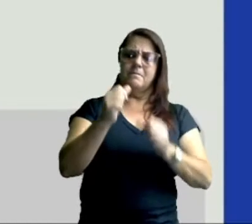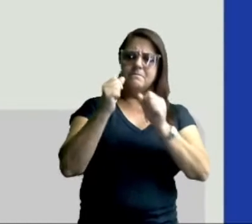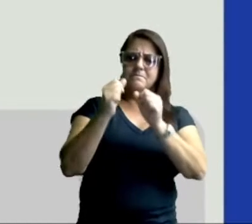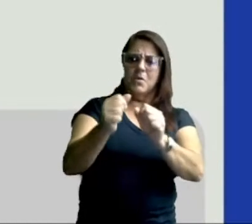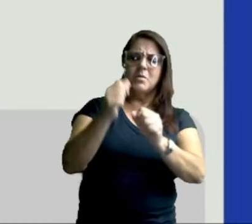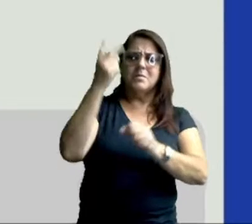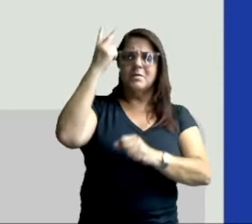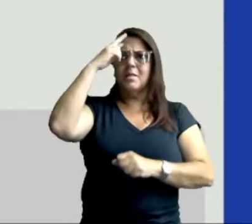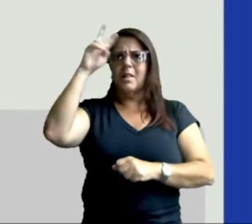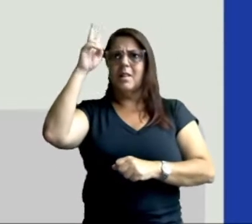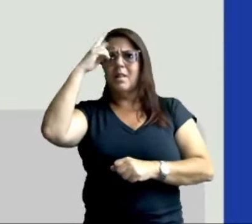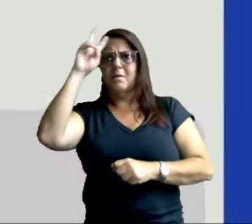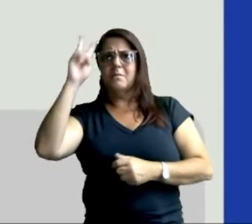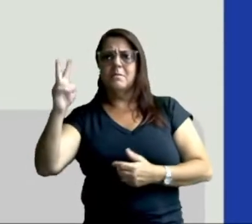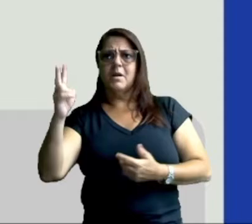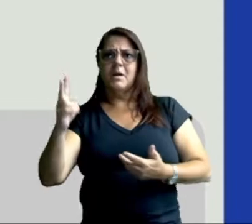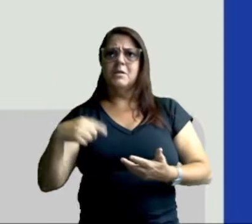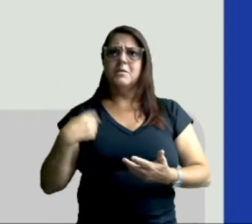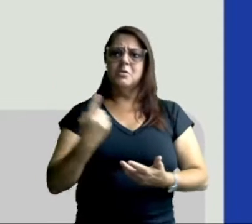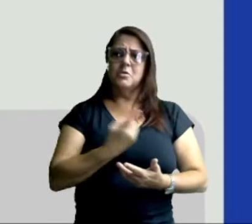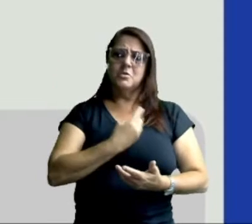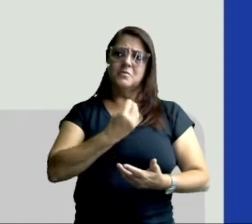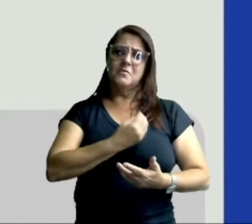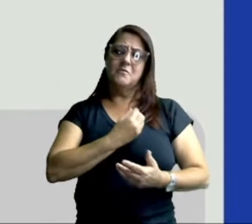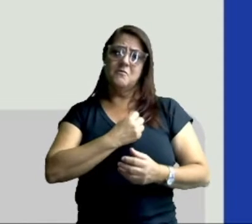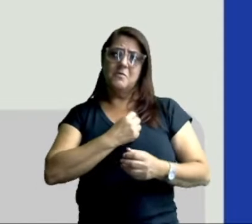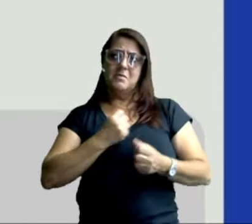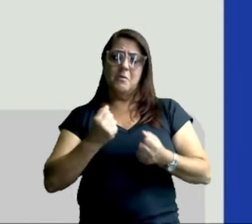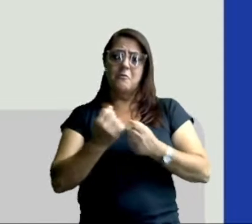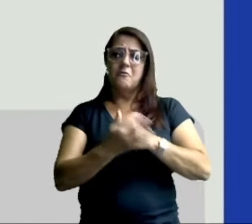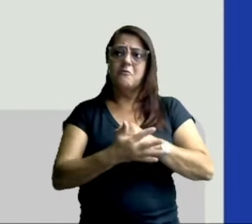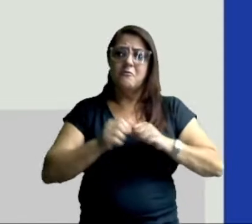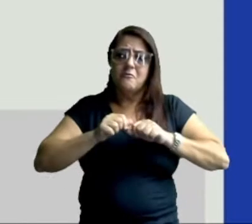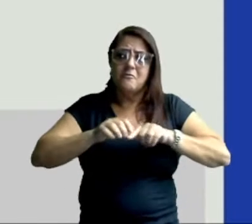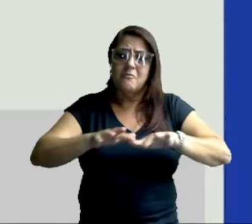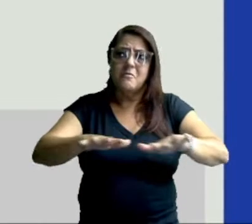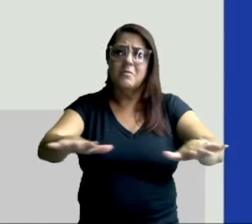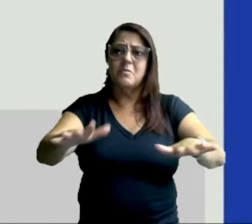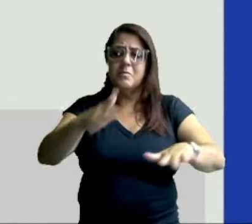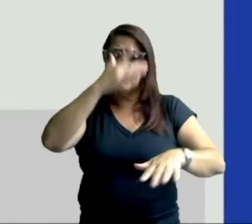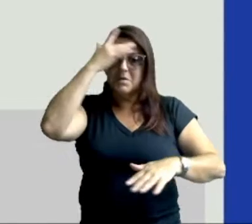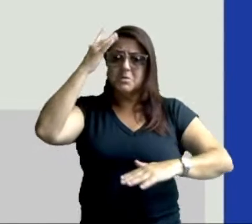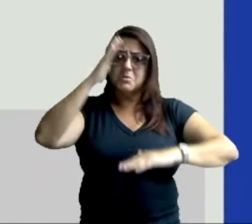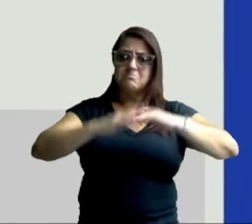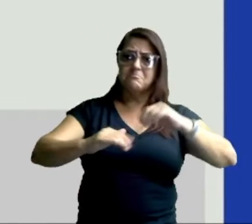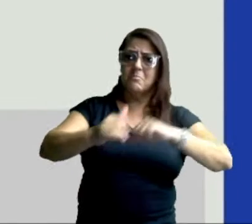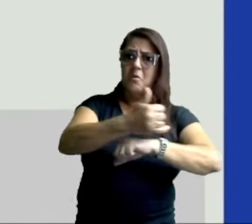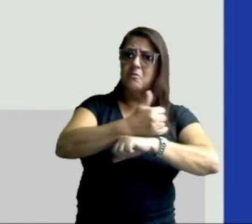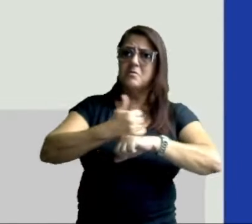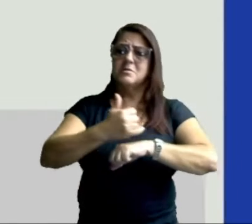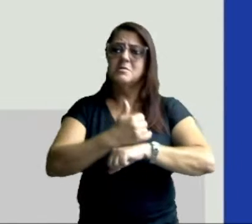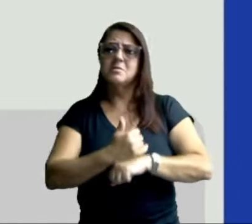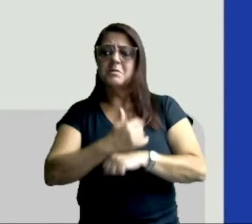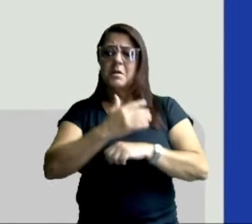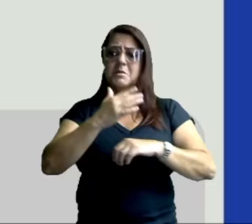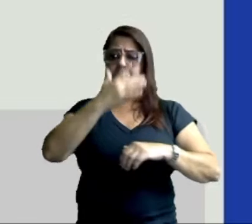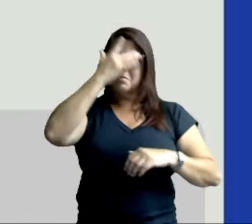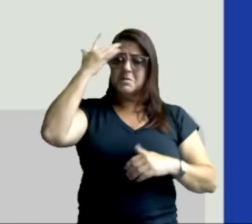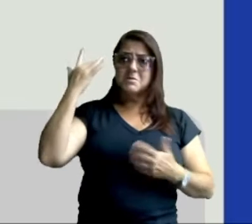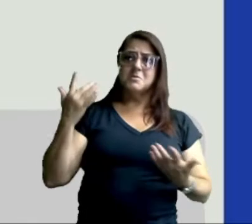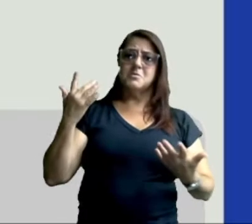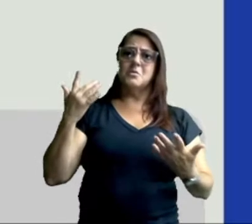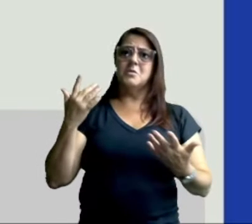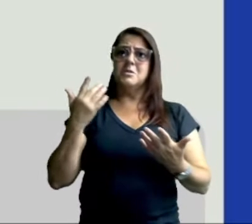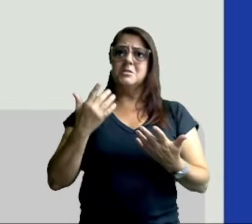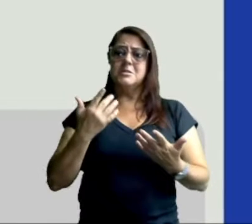pode lembrar desse momento que nós estamos vivendo, um momento de pandemia, né? Onde muitos profissionais, muitas profissões